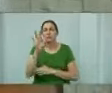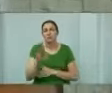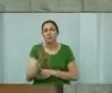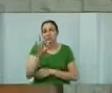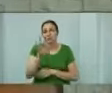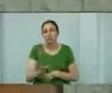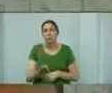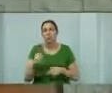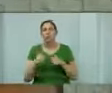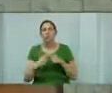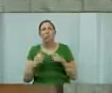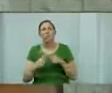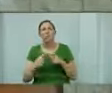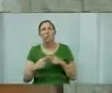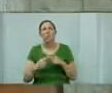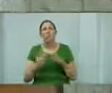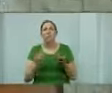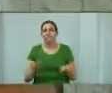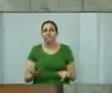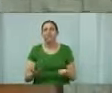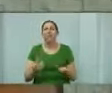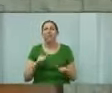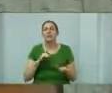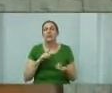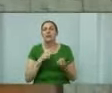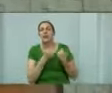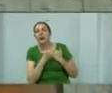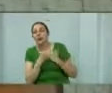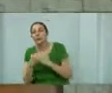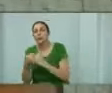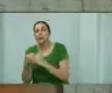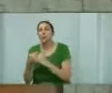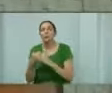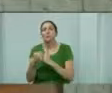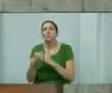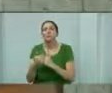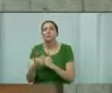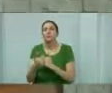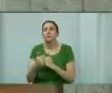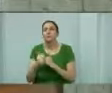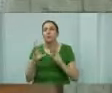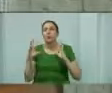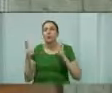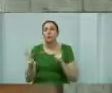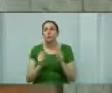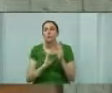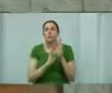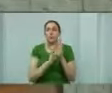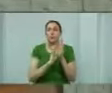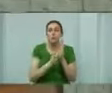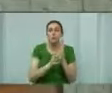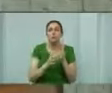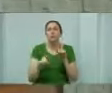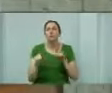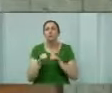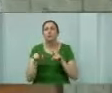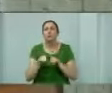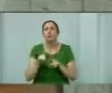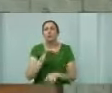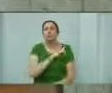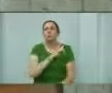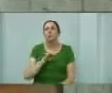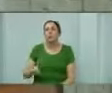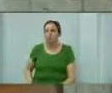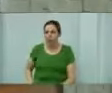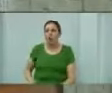quê? Porque, logicamente, tu tem um apoio de... E aqui eu quero reforçar também de todas as bancadas, de todos os deputados, e todos os partidos